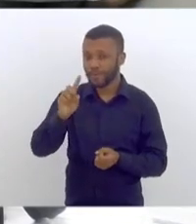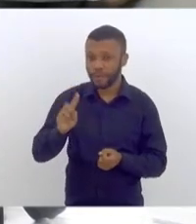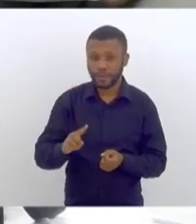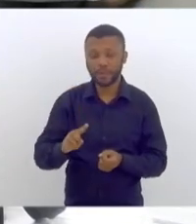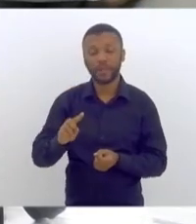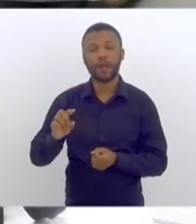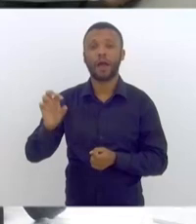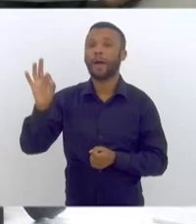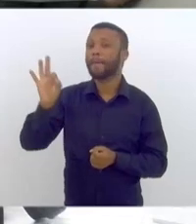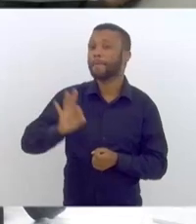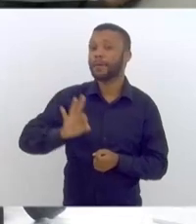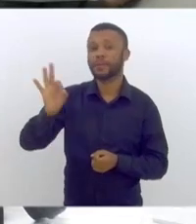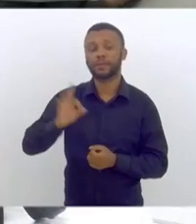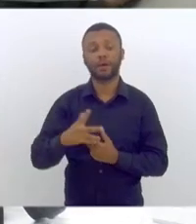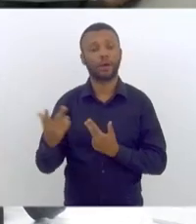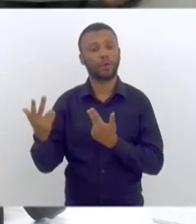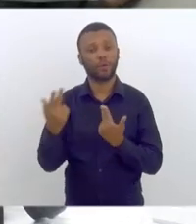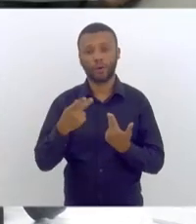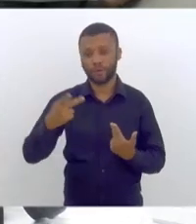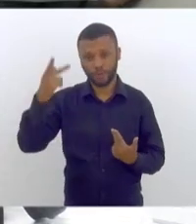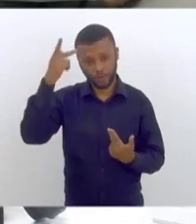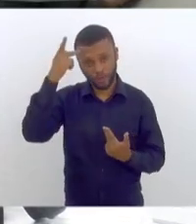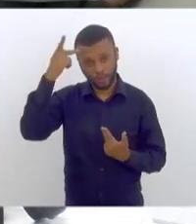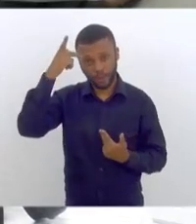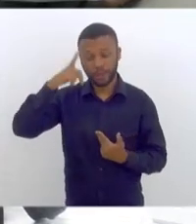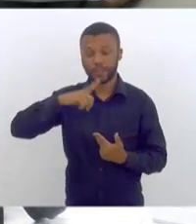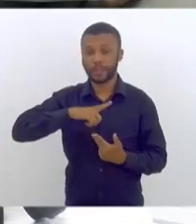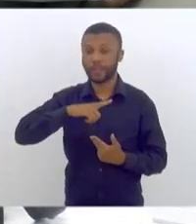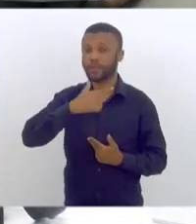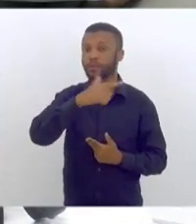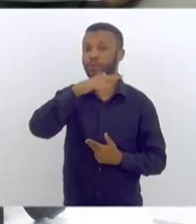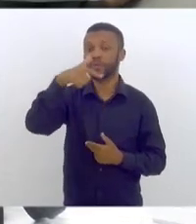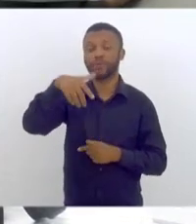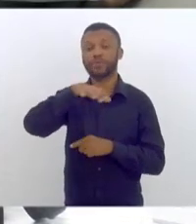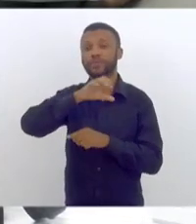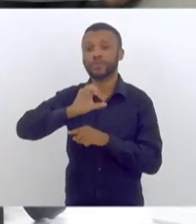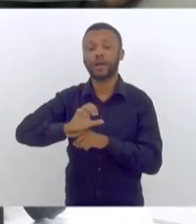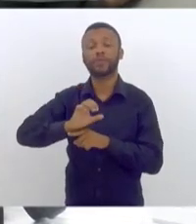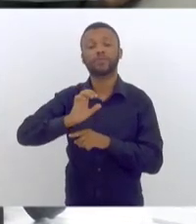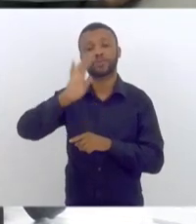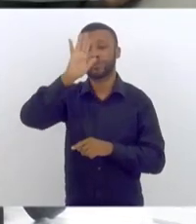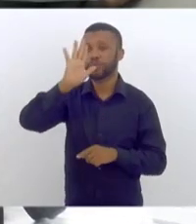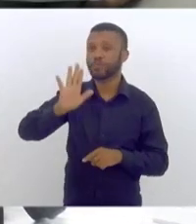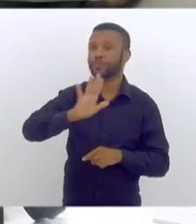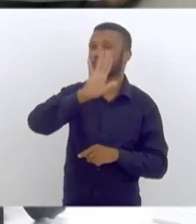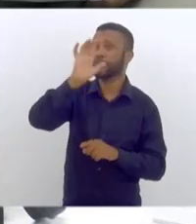aplicado em São Paulo e ele tem réplica em Estados da Federação também